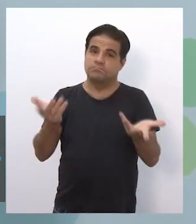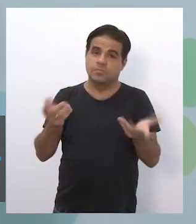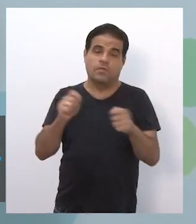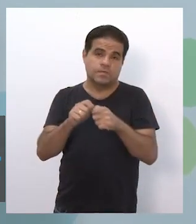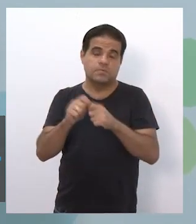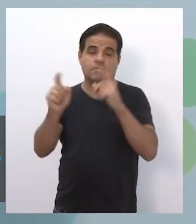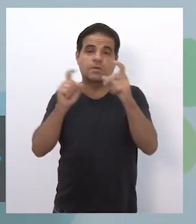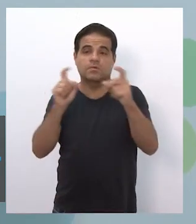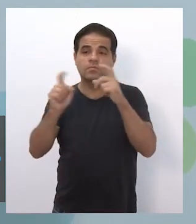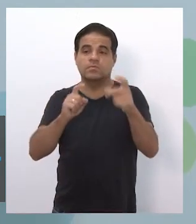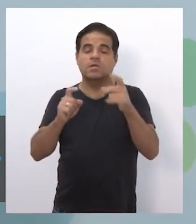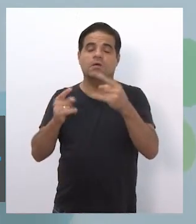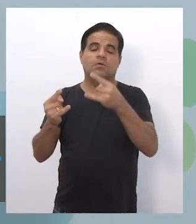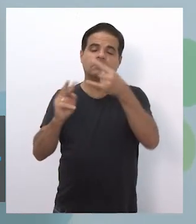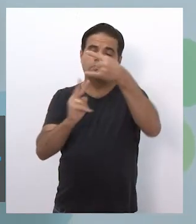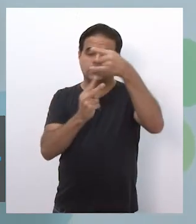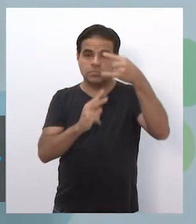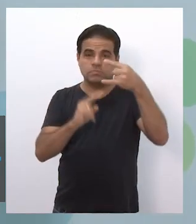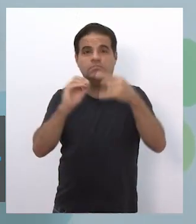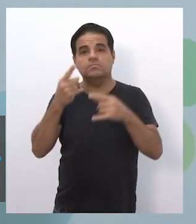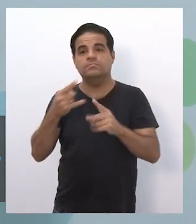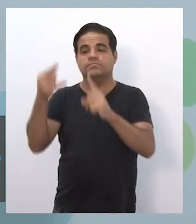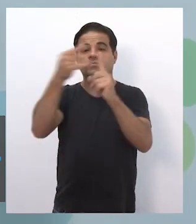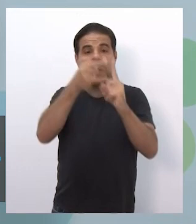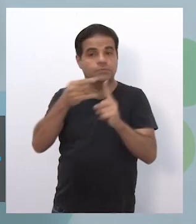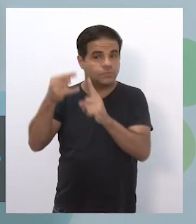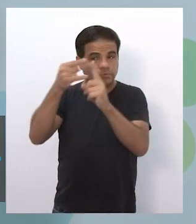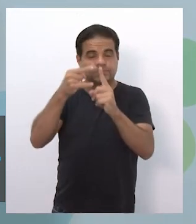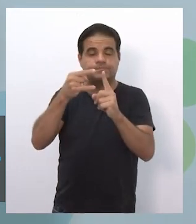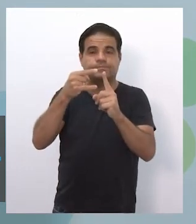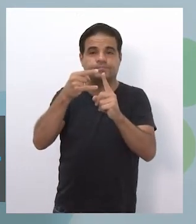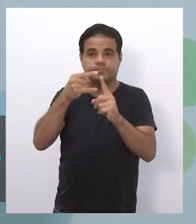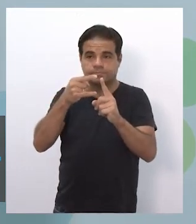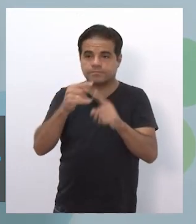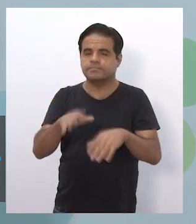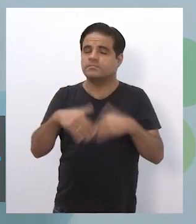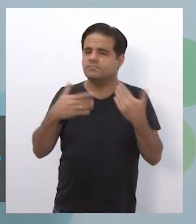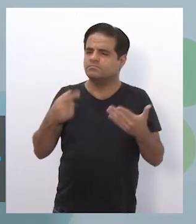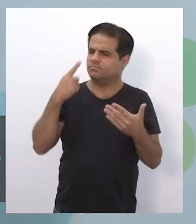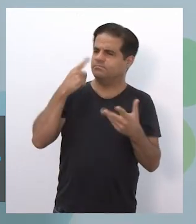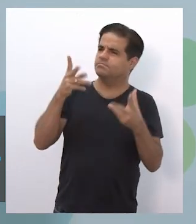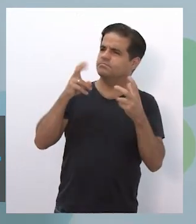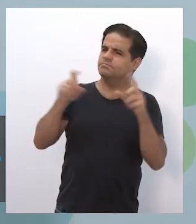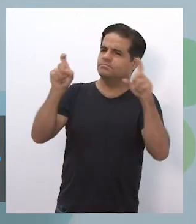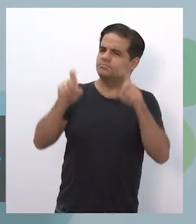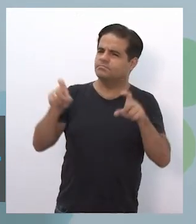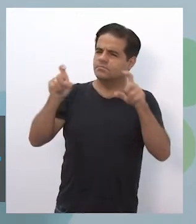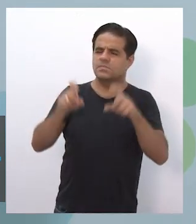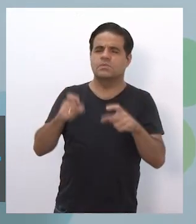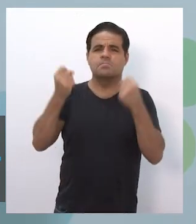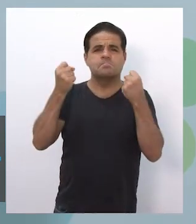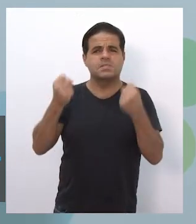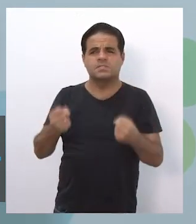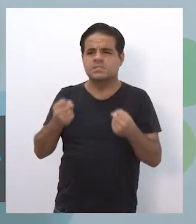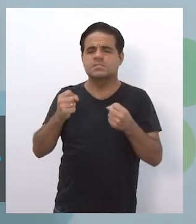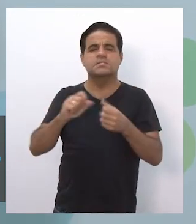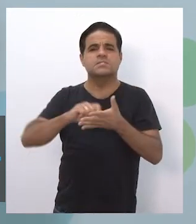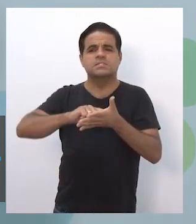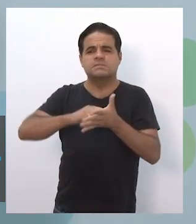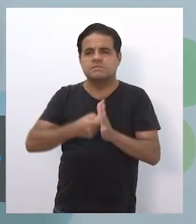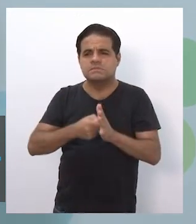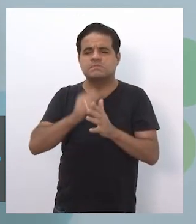tá? Ou no Zoom, não sei. Aí o computador começa a ficar lento, aí começa a ter um travamento. Por que está travando? Porque